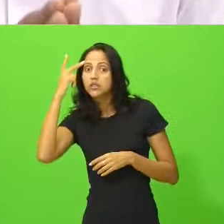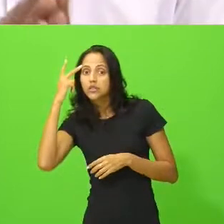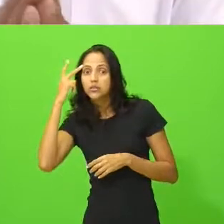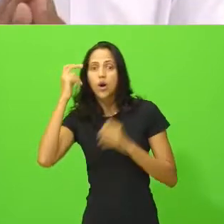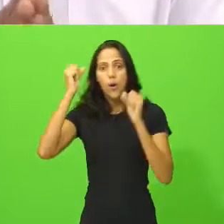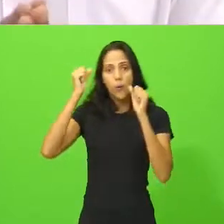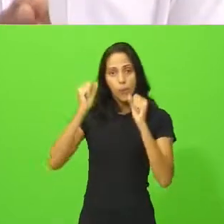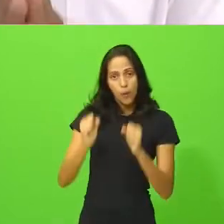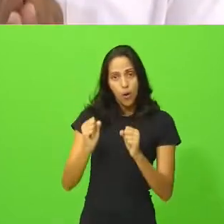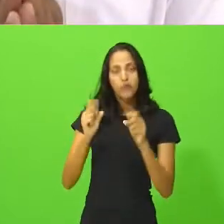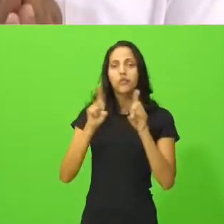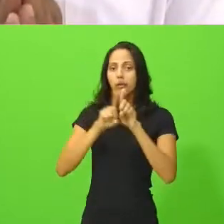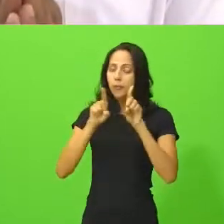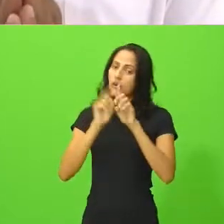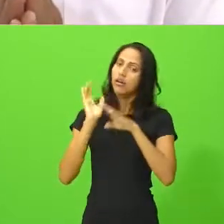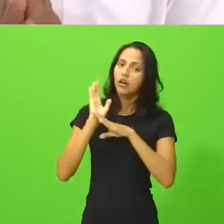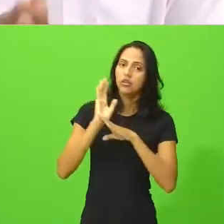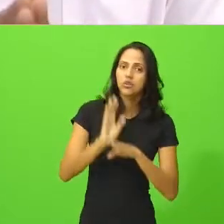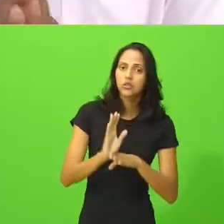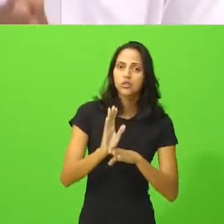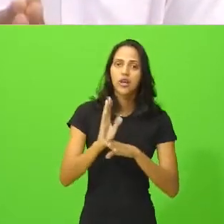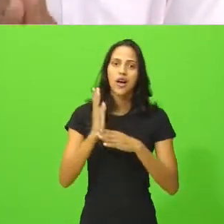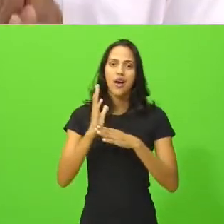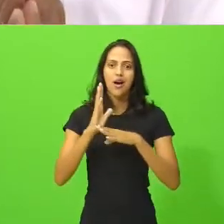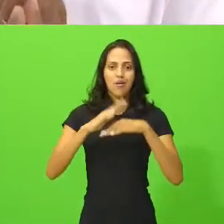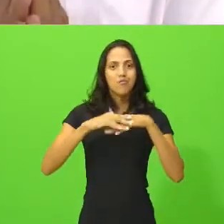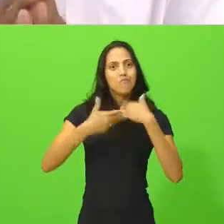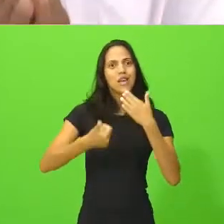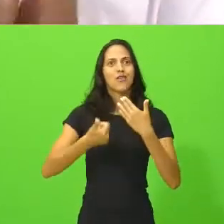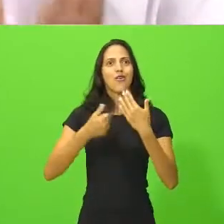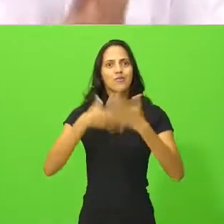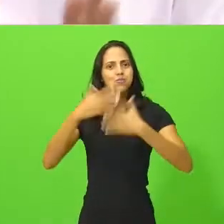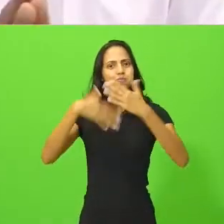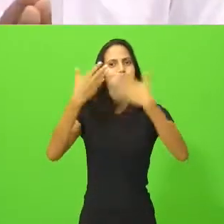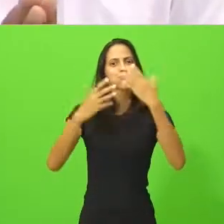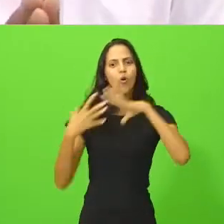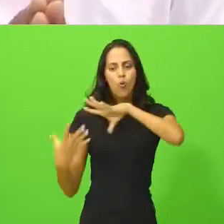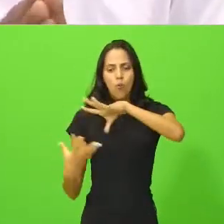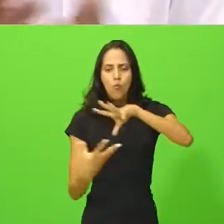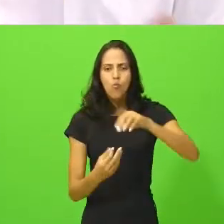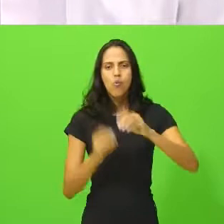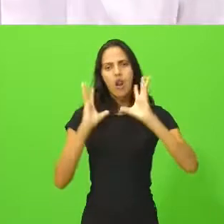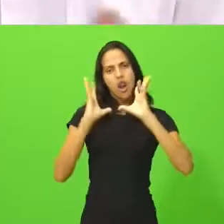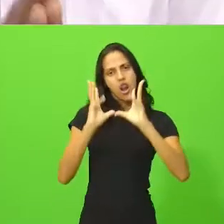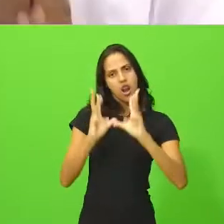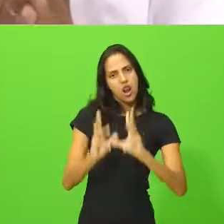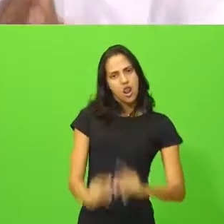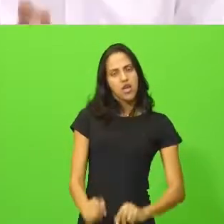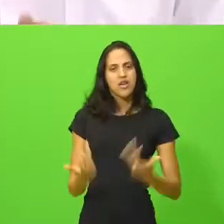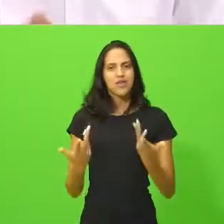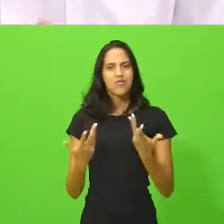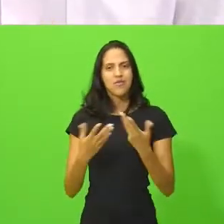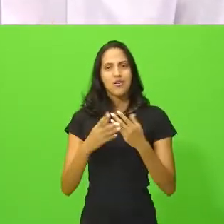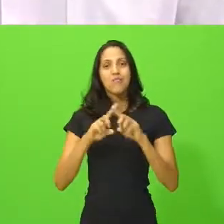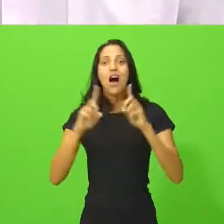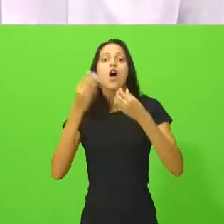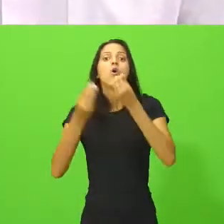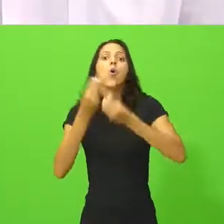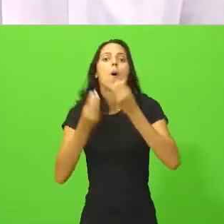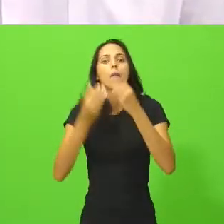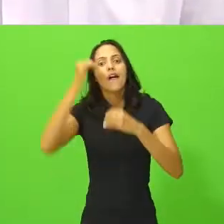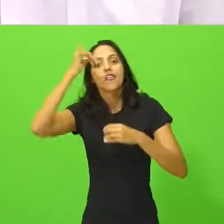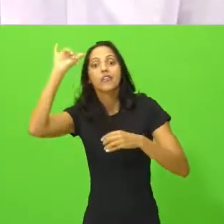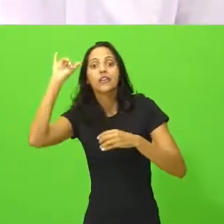pessoas podem contribuir com essa qualidade de vida que foi mostrado no vídeo, por exemplo, claro, né? E vimos agora há